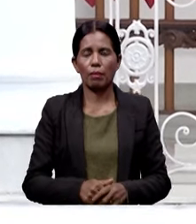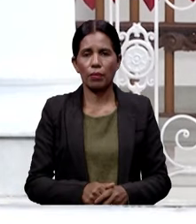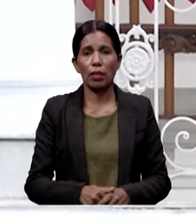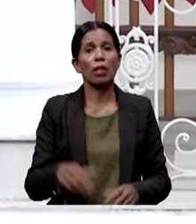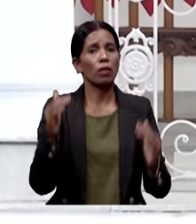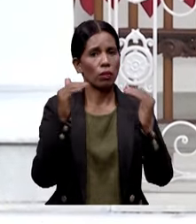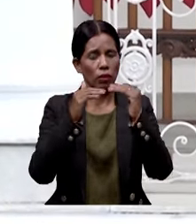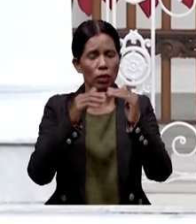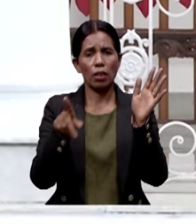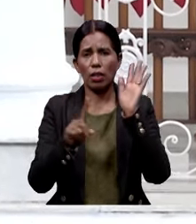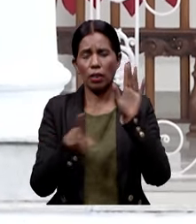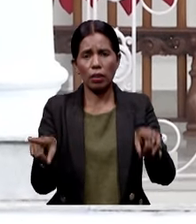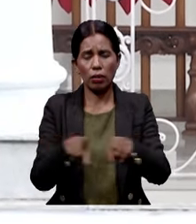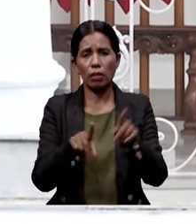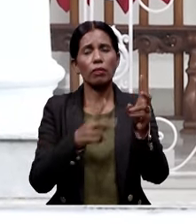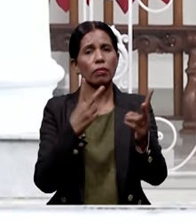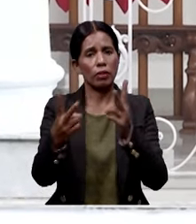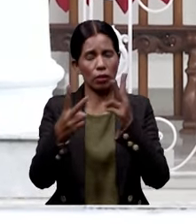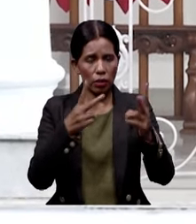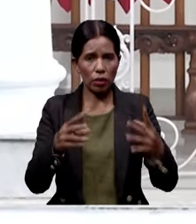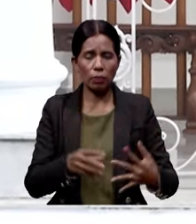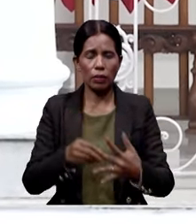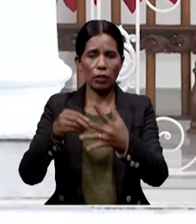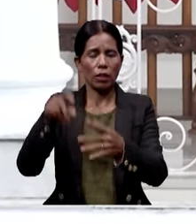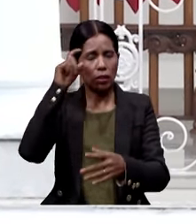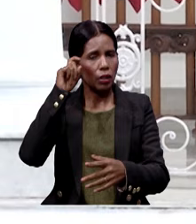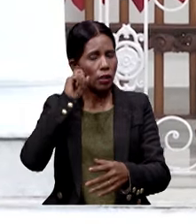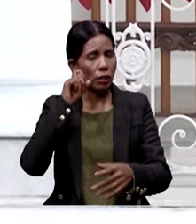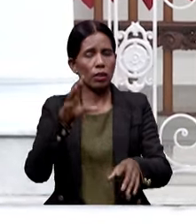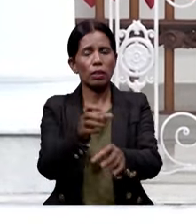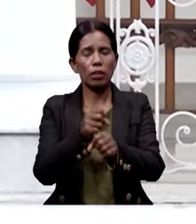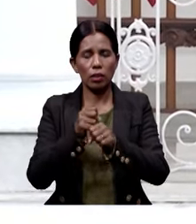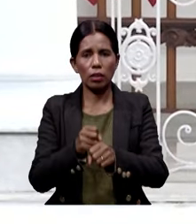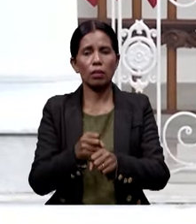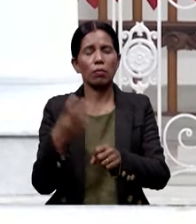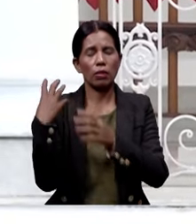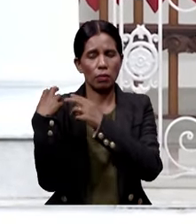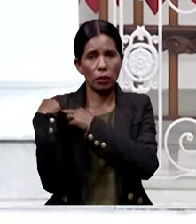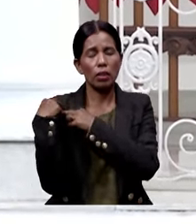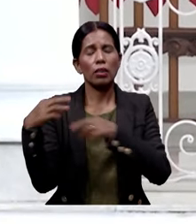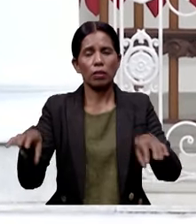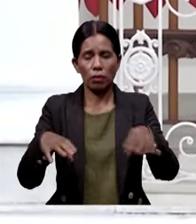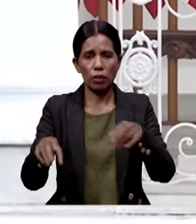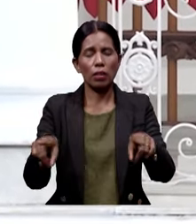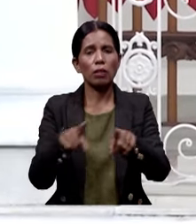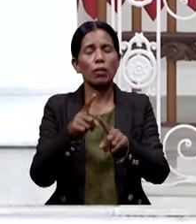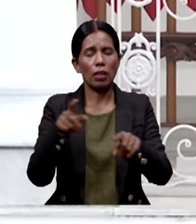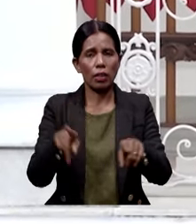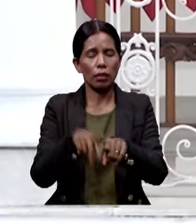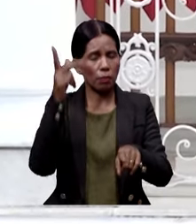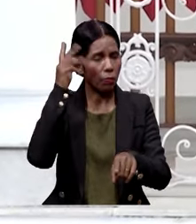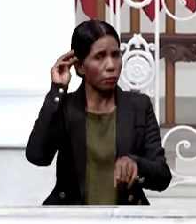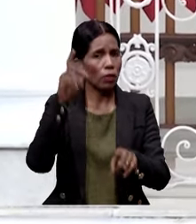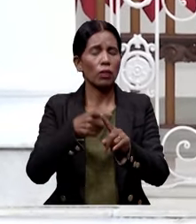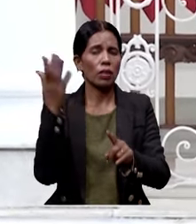Encontro ne Hanesan Mos visita oficial hafensanana simo pose nudar primeiro ministro ia fulang nen liuba no atuhametin no reforsa